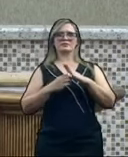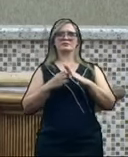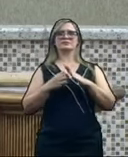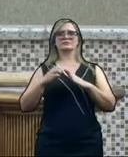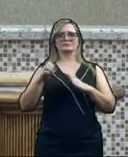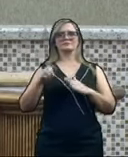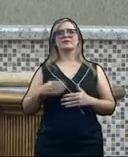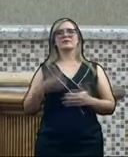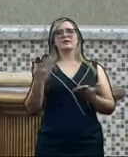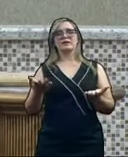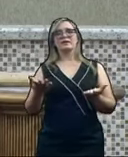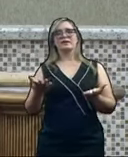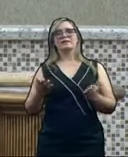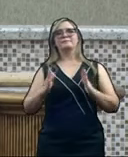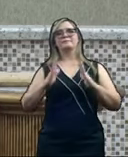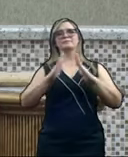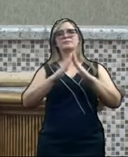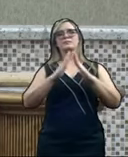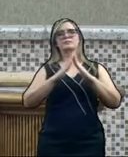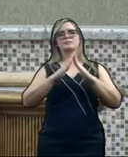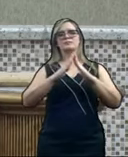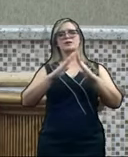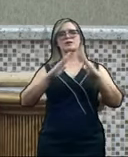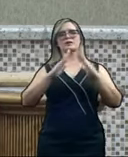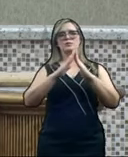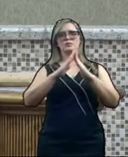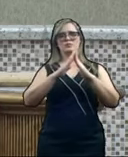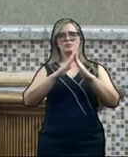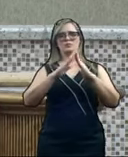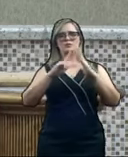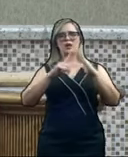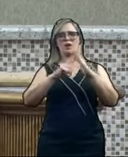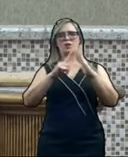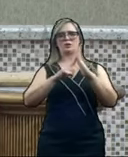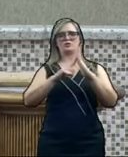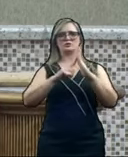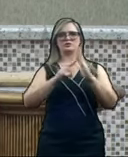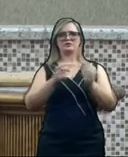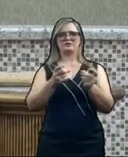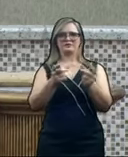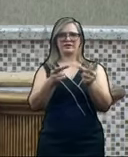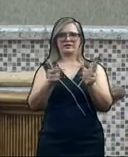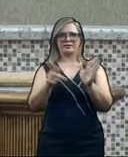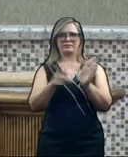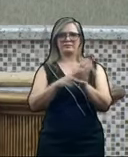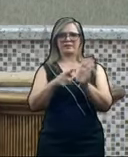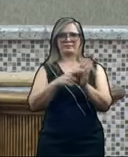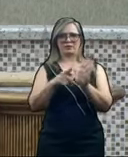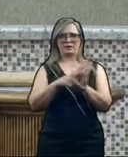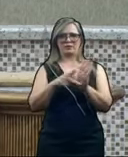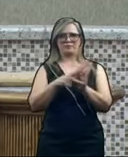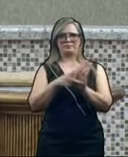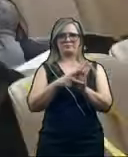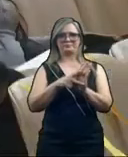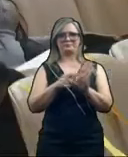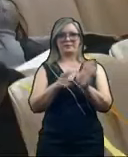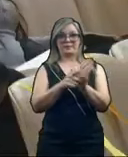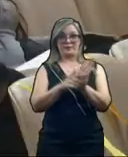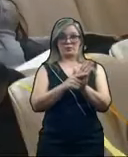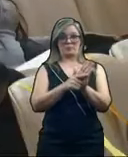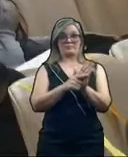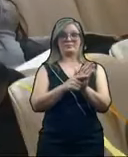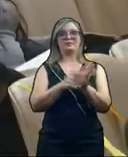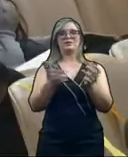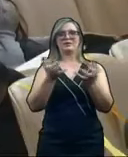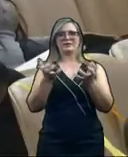tempo e não é teu pai mas eu tô jovem eu não tenho nem namorada e não sei o que não sei